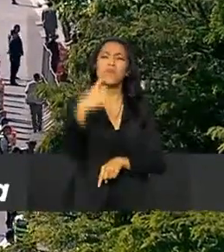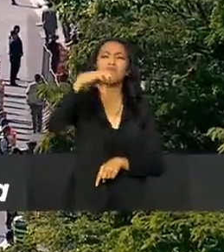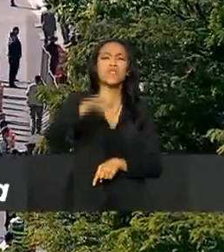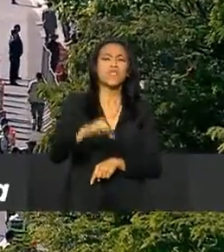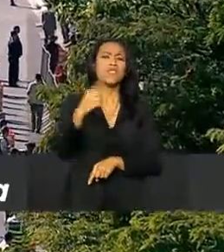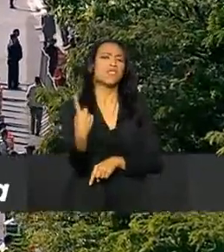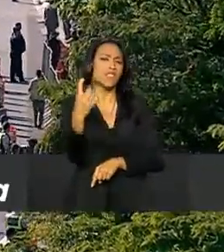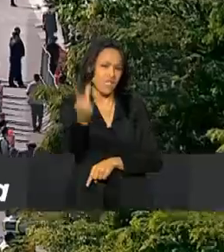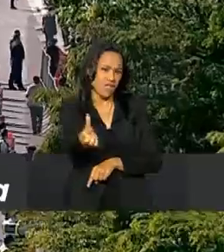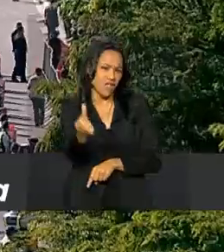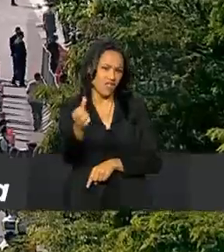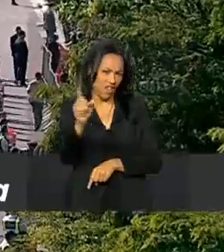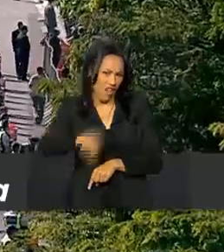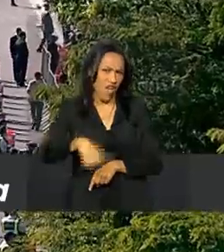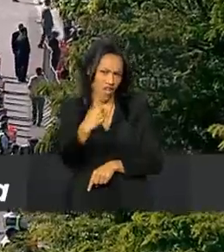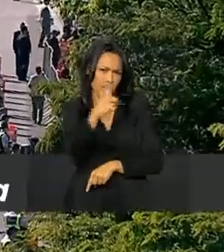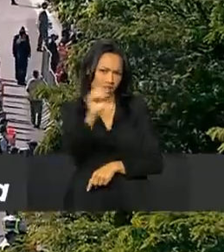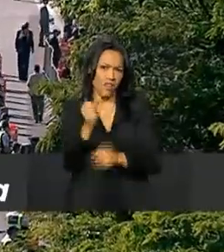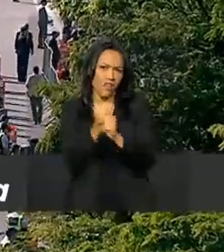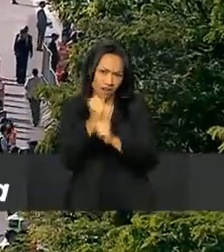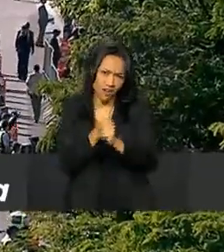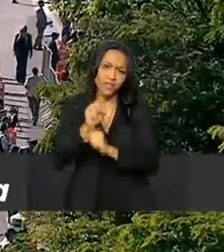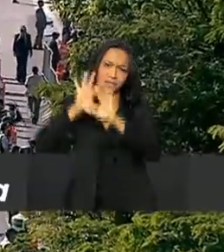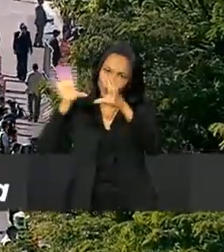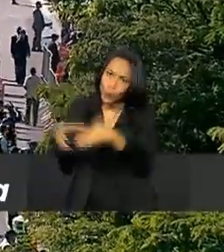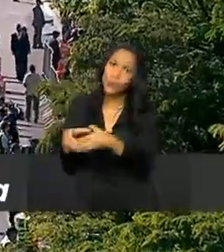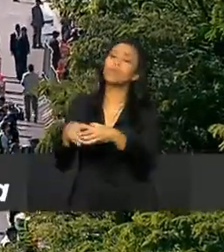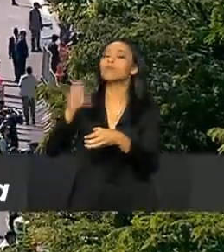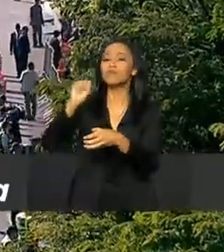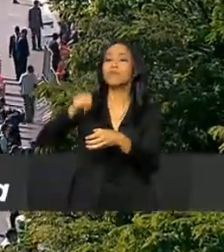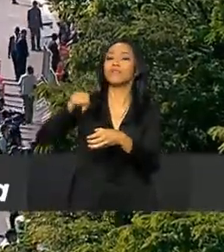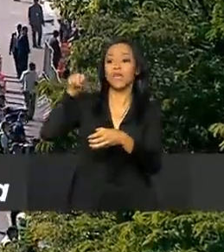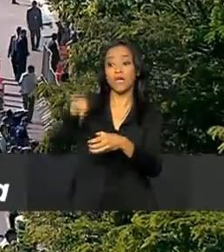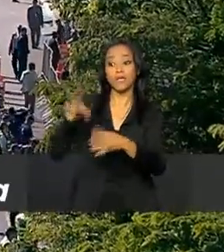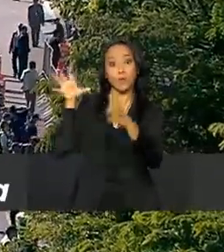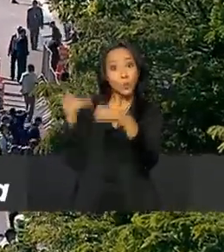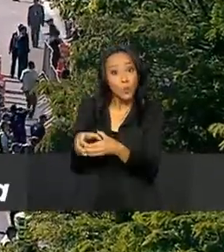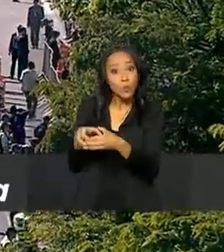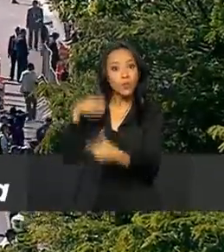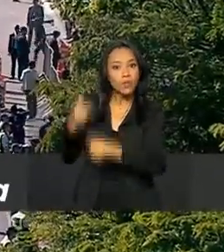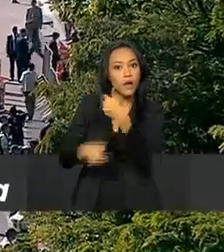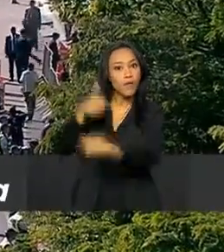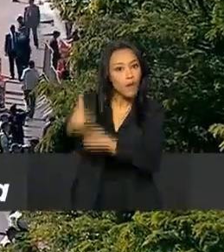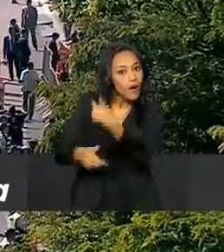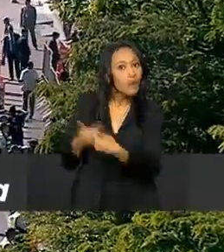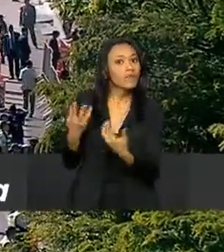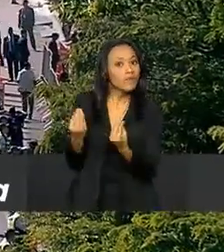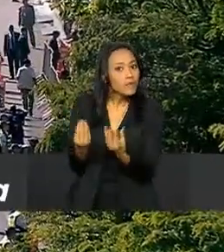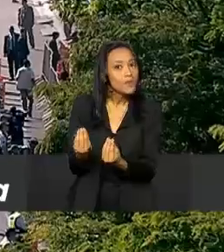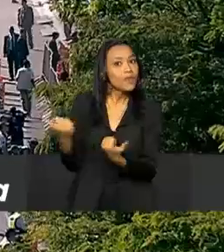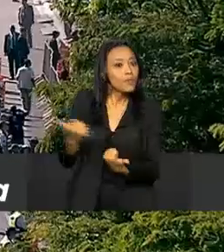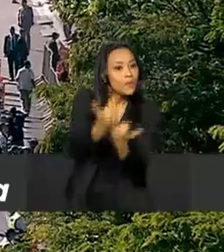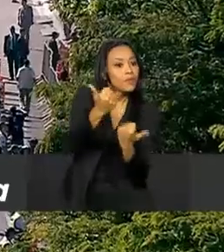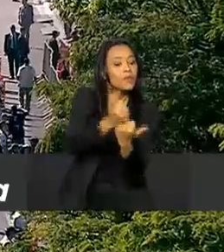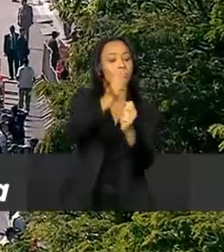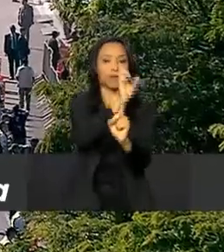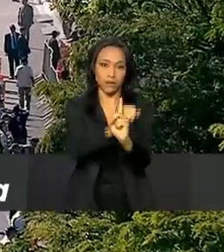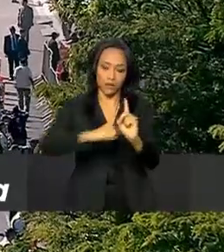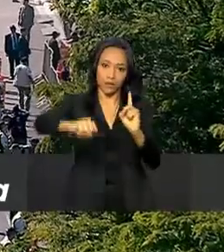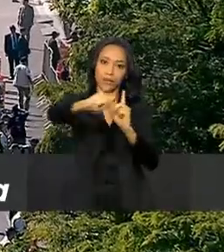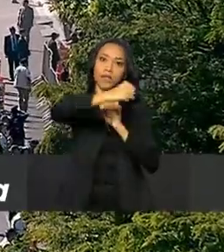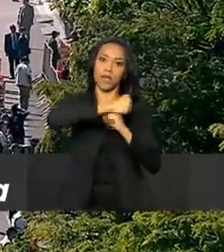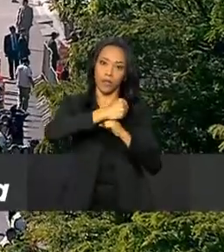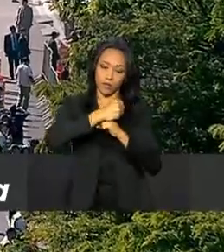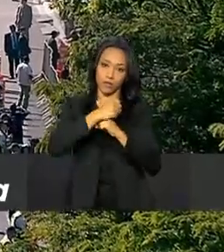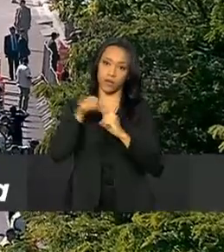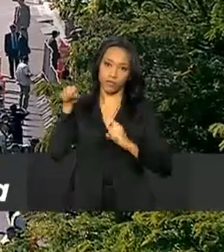1916-17. São 100 anos de existência. Exato. Dessa liga. E essa liga tem muita atuação junto à sociedade, mais uma